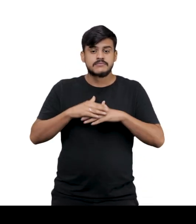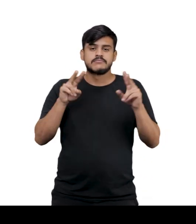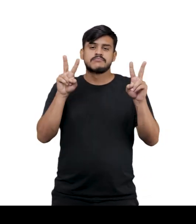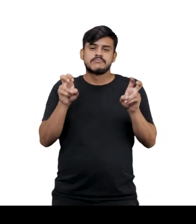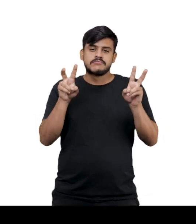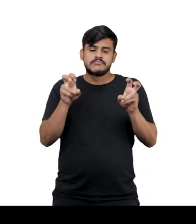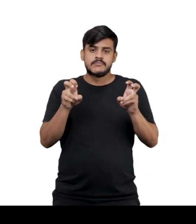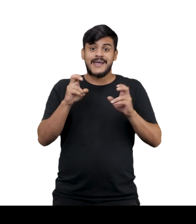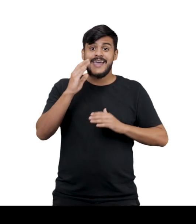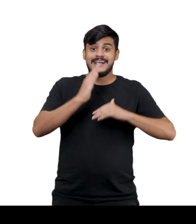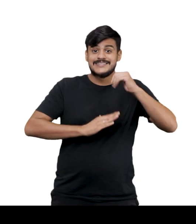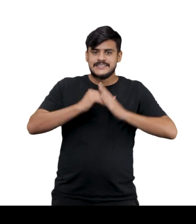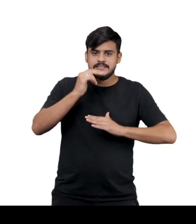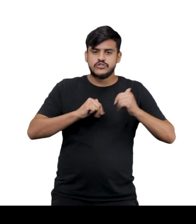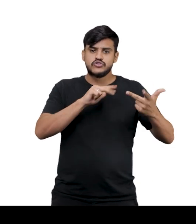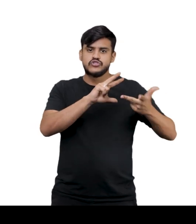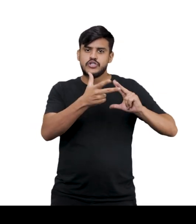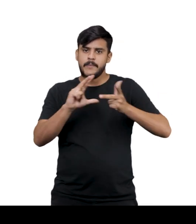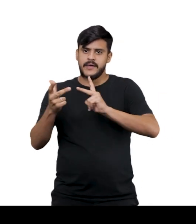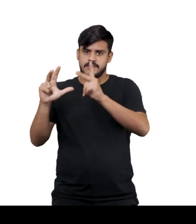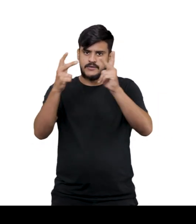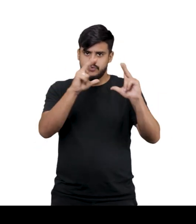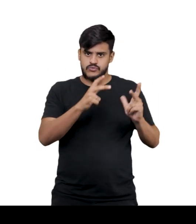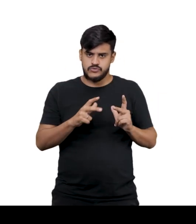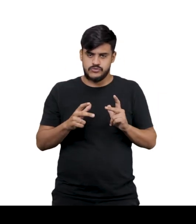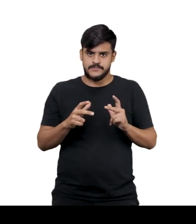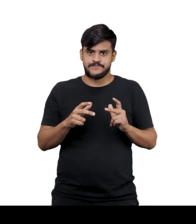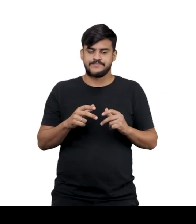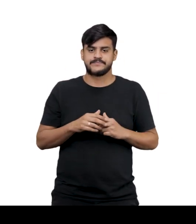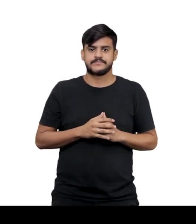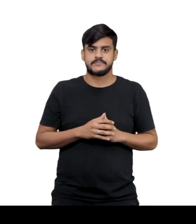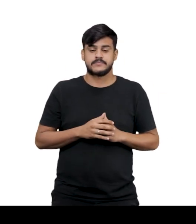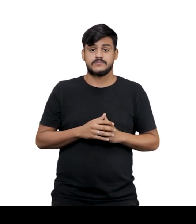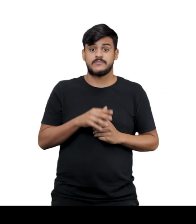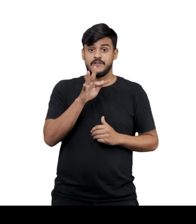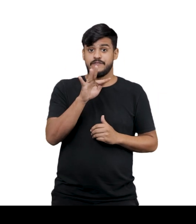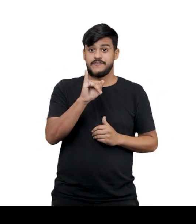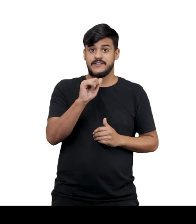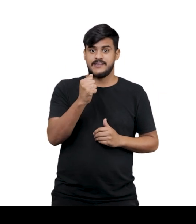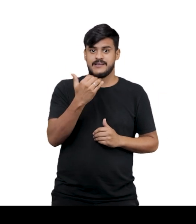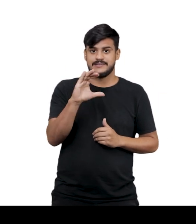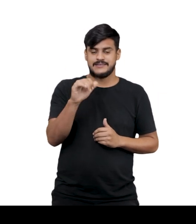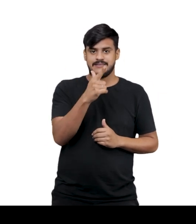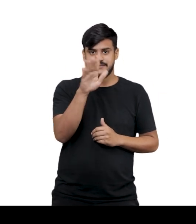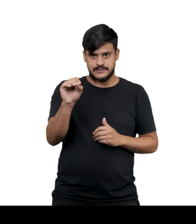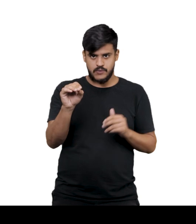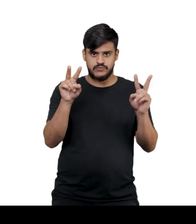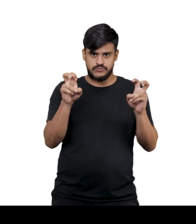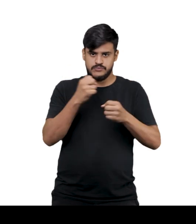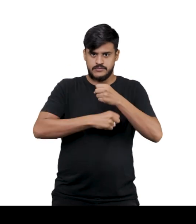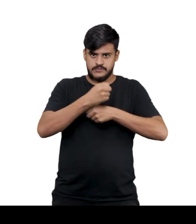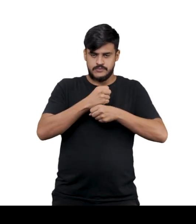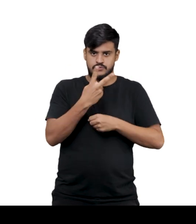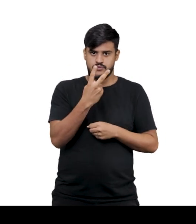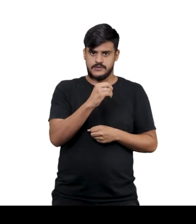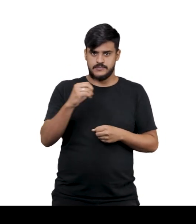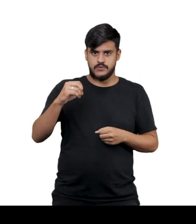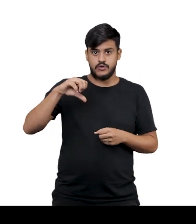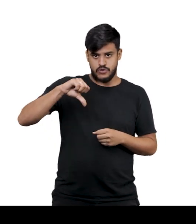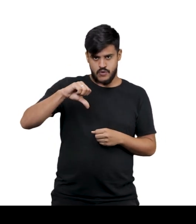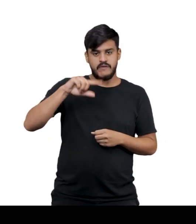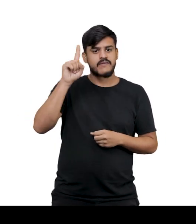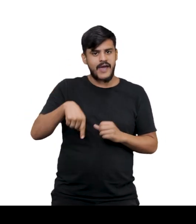Uchoa explora o que chama de exercícios geométricos. A obra Fiação, de 2009,